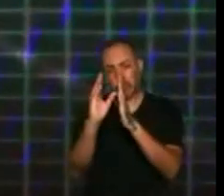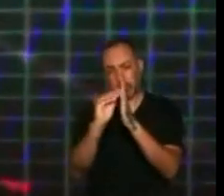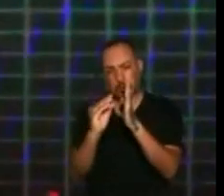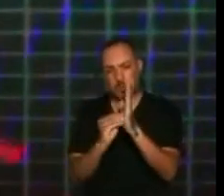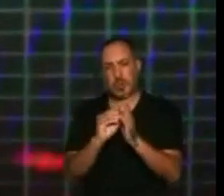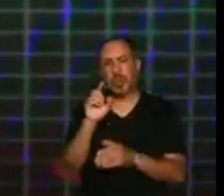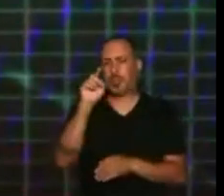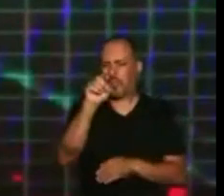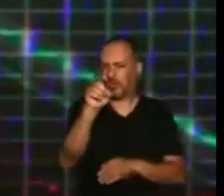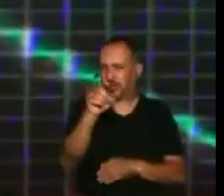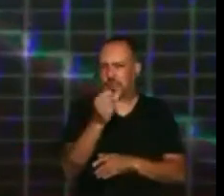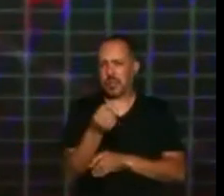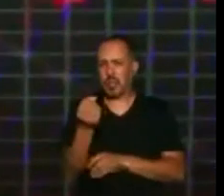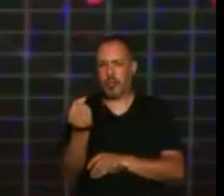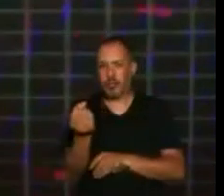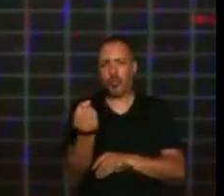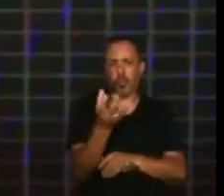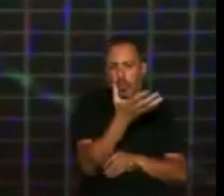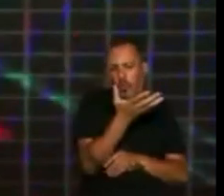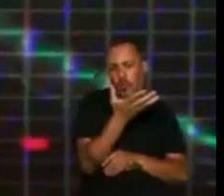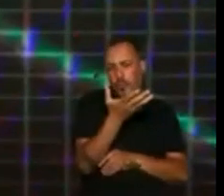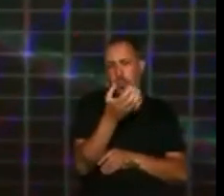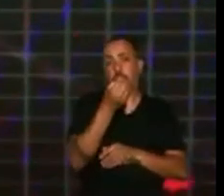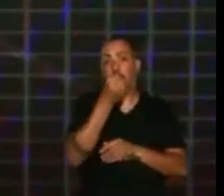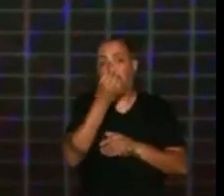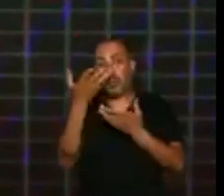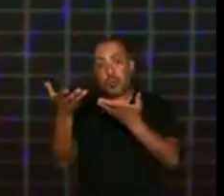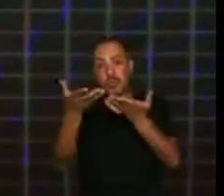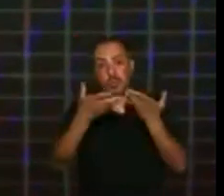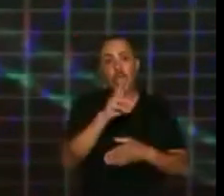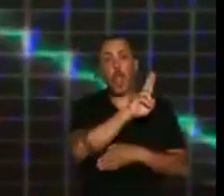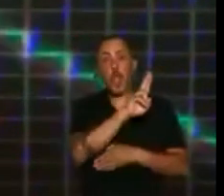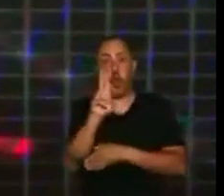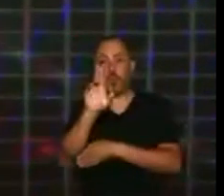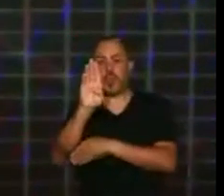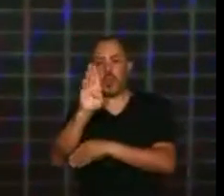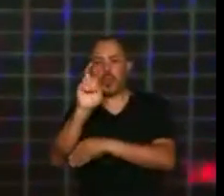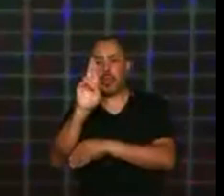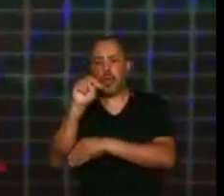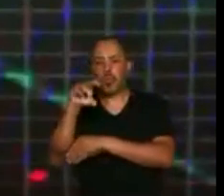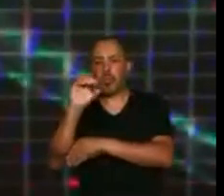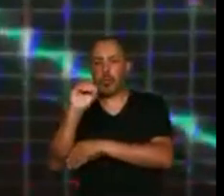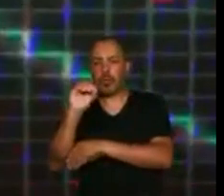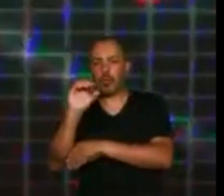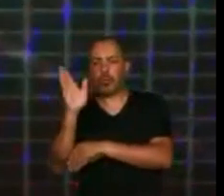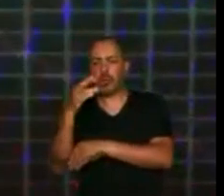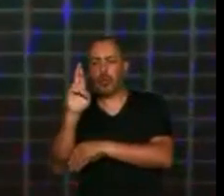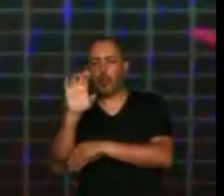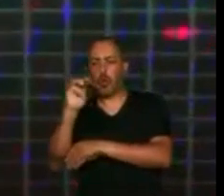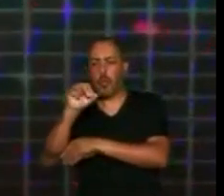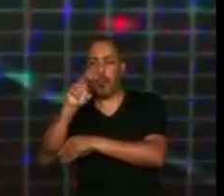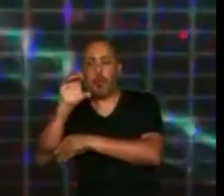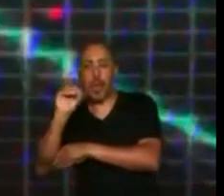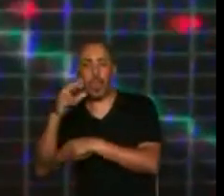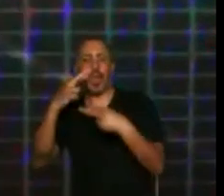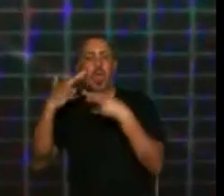você que é novo ou nova por aqui, quero te dar as boas-vindas. Meu nome é Bruno Romano, eu estou aqui com a responsa de apresentar